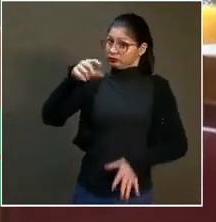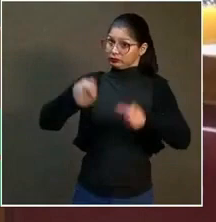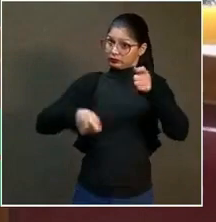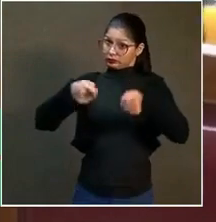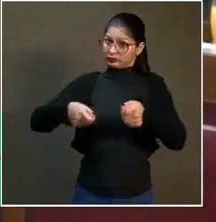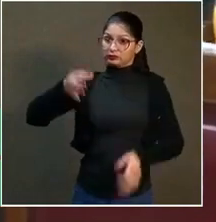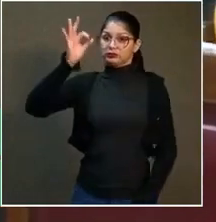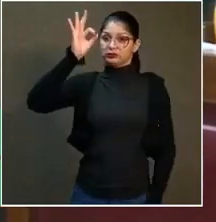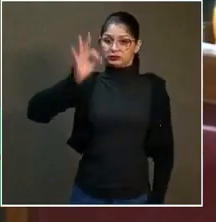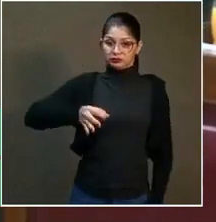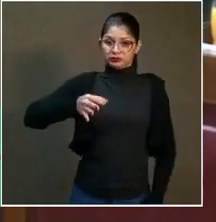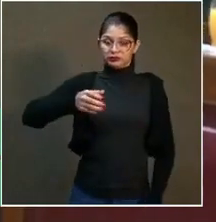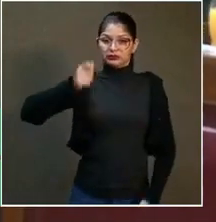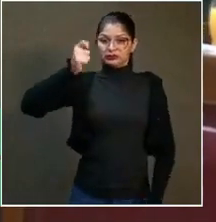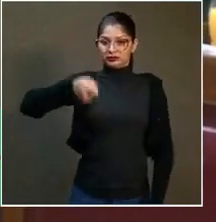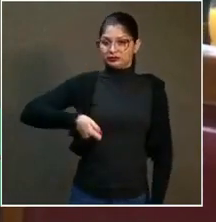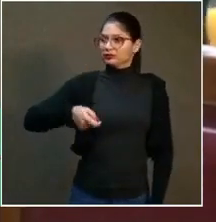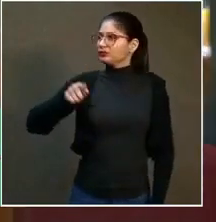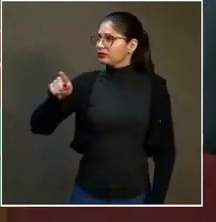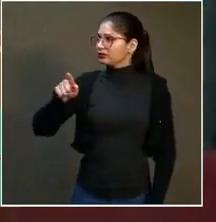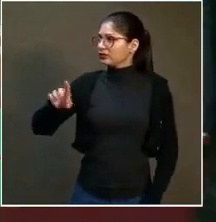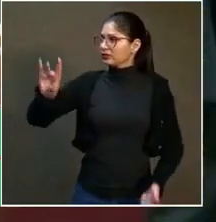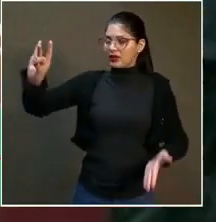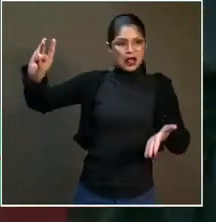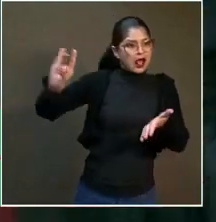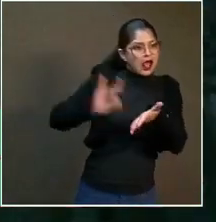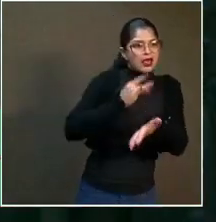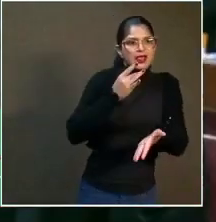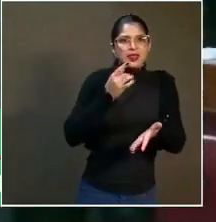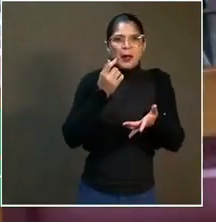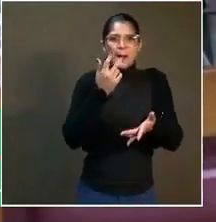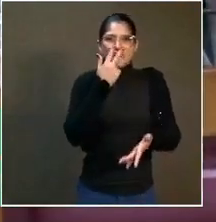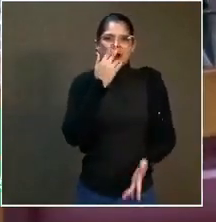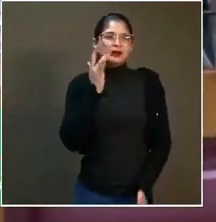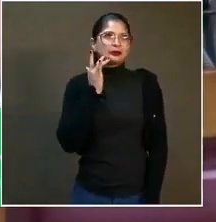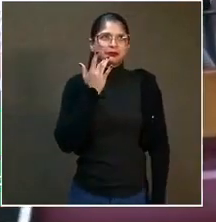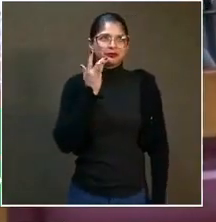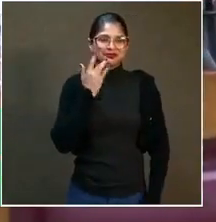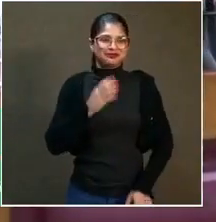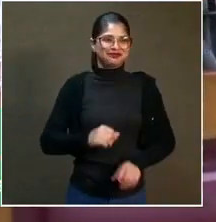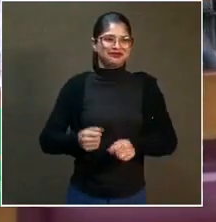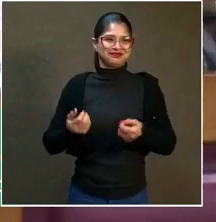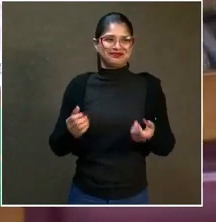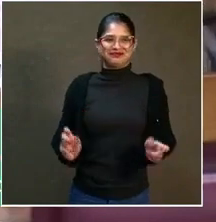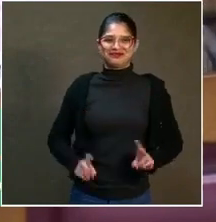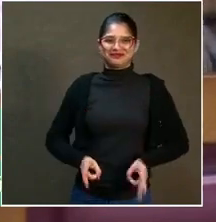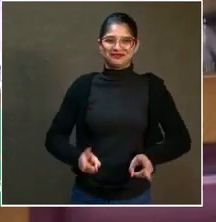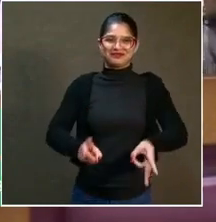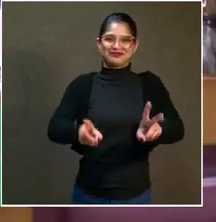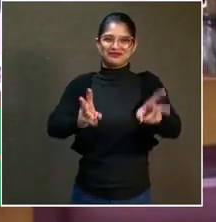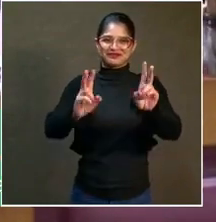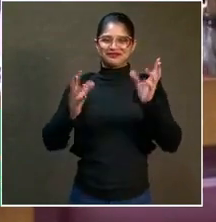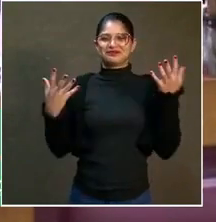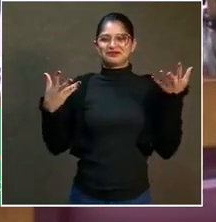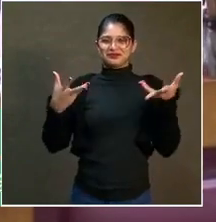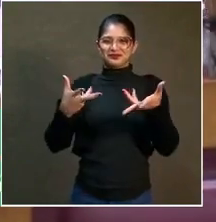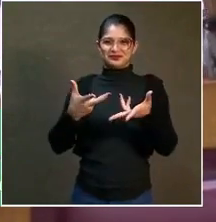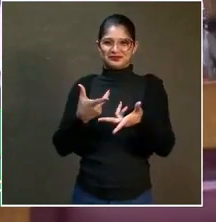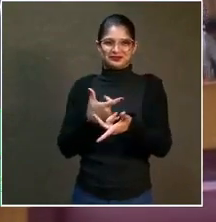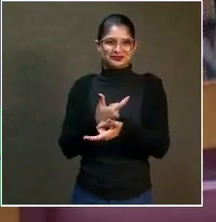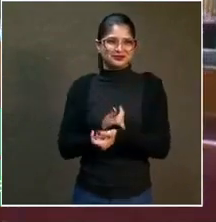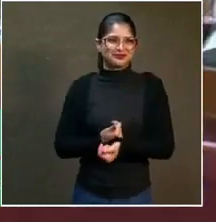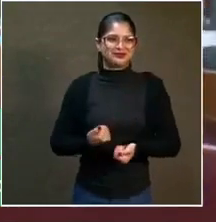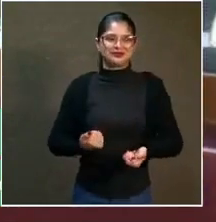excelência aqui nesse judiciário assina com canetas de ouro. Sempre com muito brilho. Receba aqui as minhas